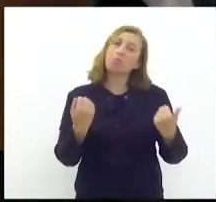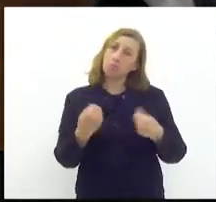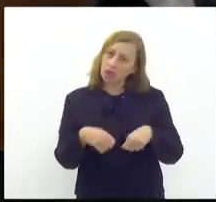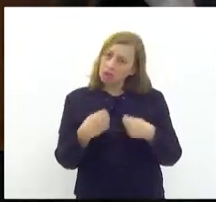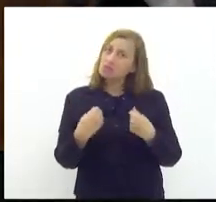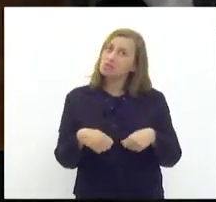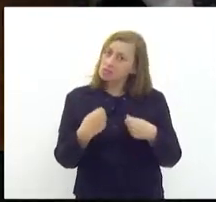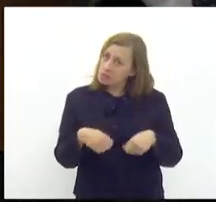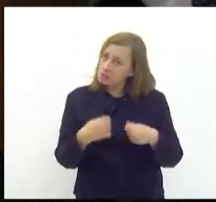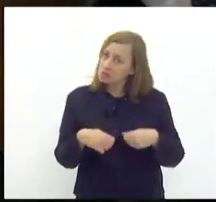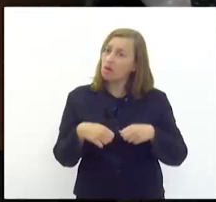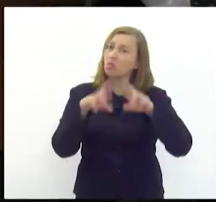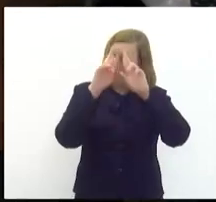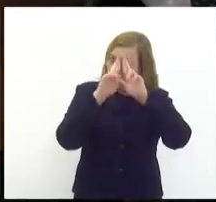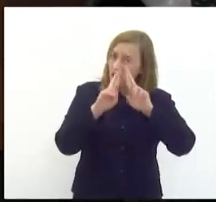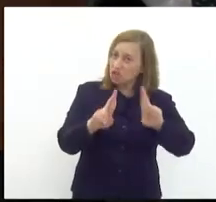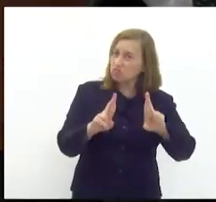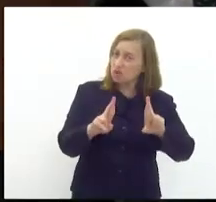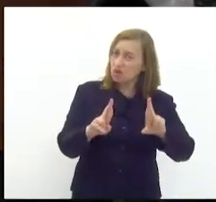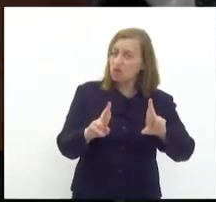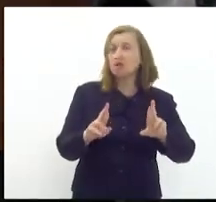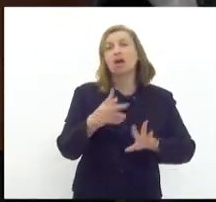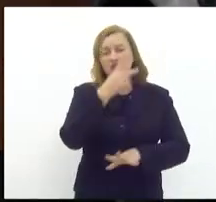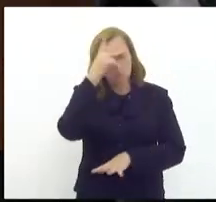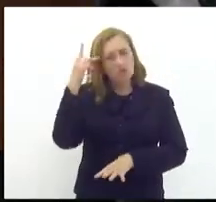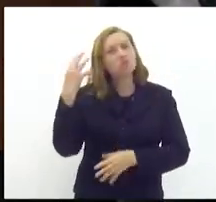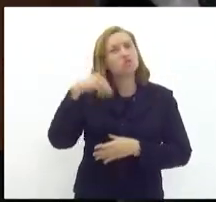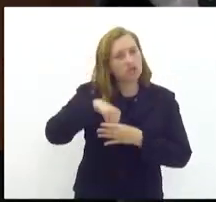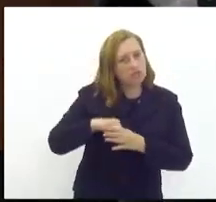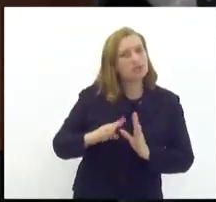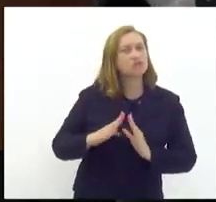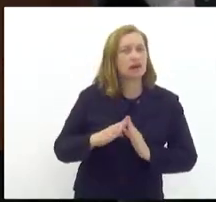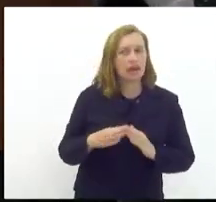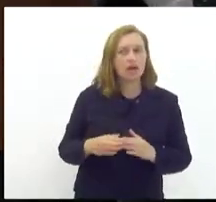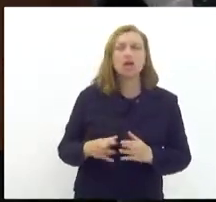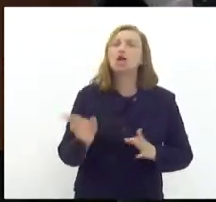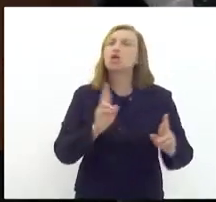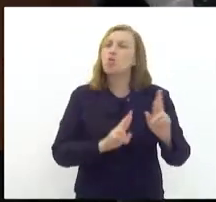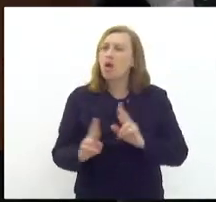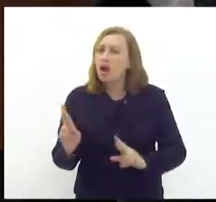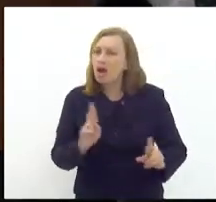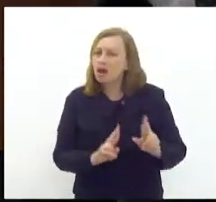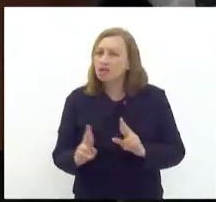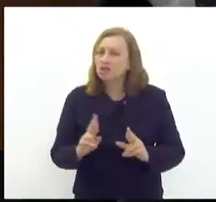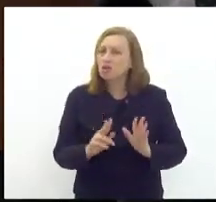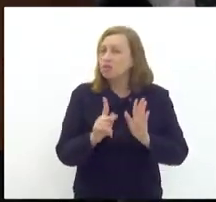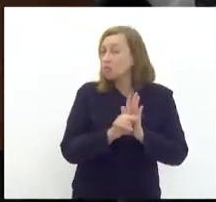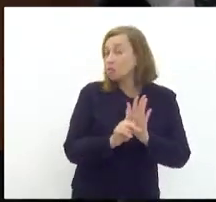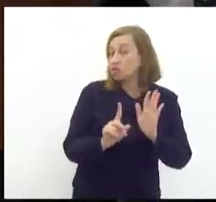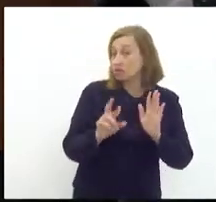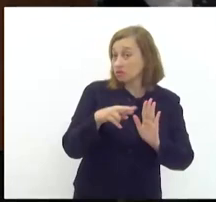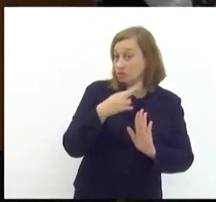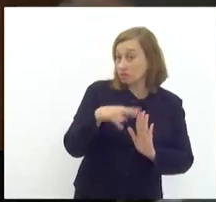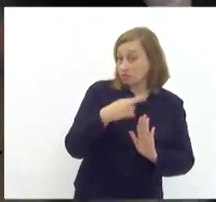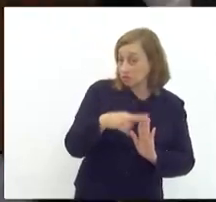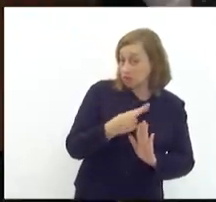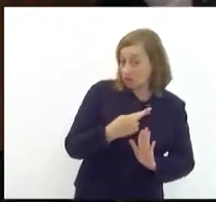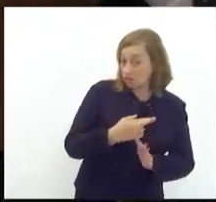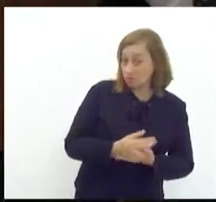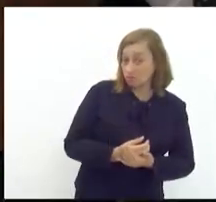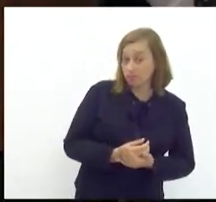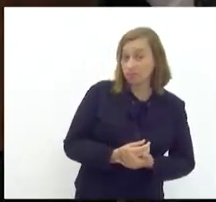que seja mantido respeito às pessoas aqui dentro e com relação ao projeto de resolução